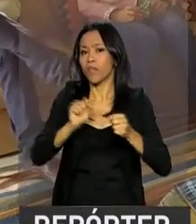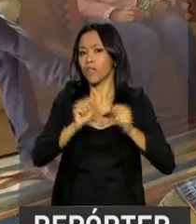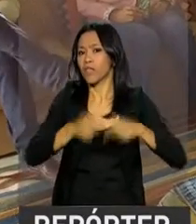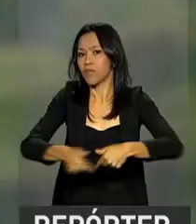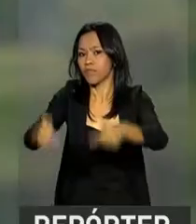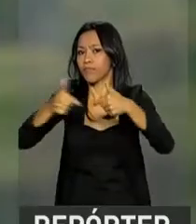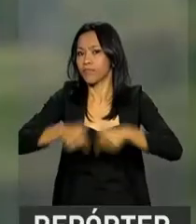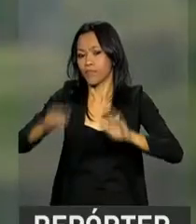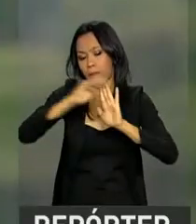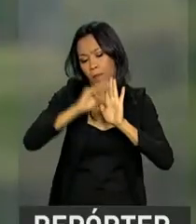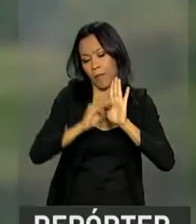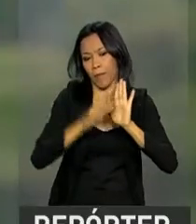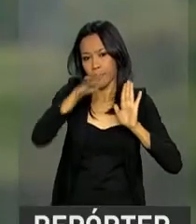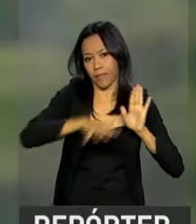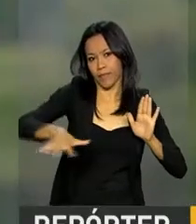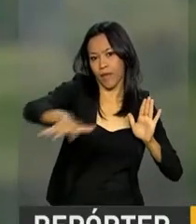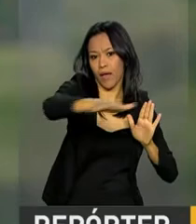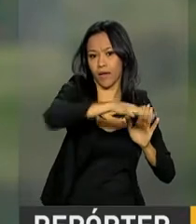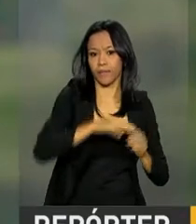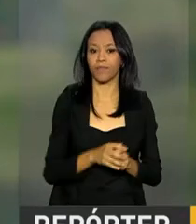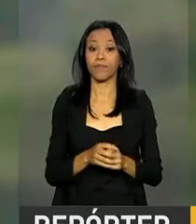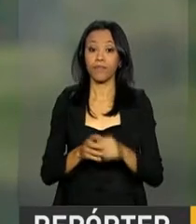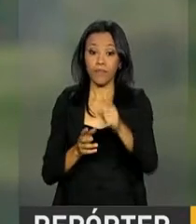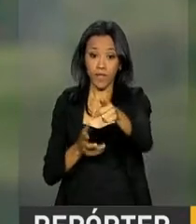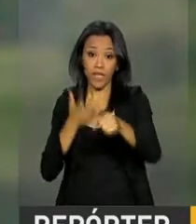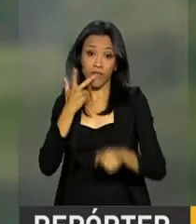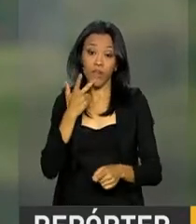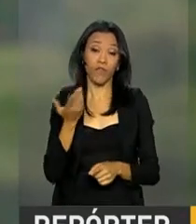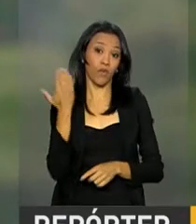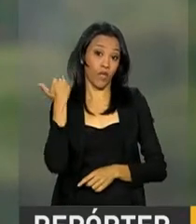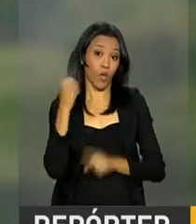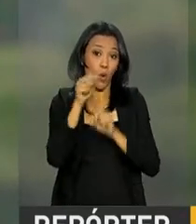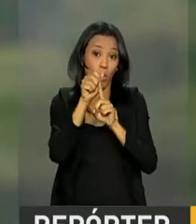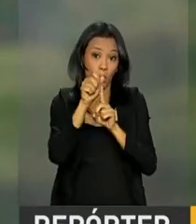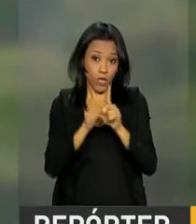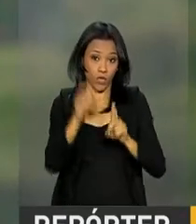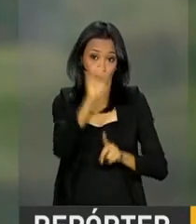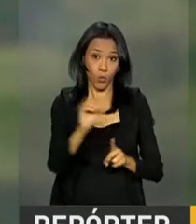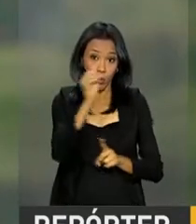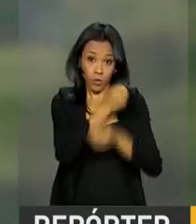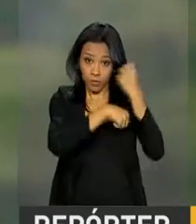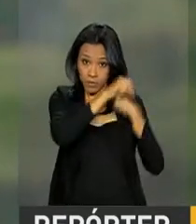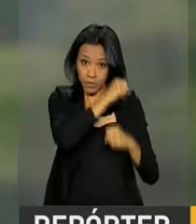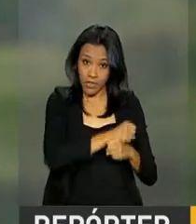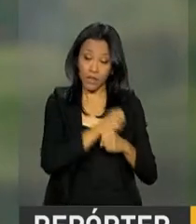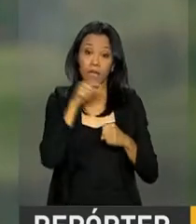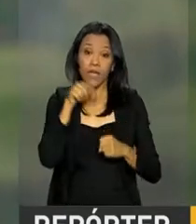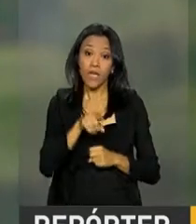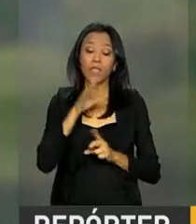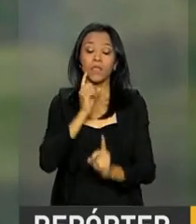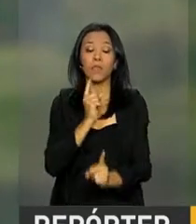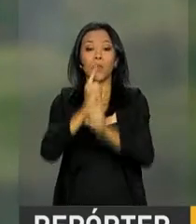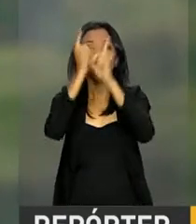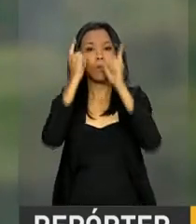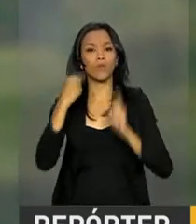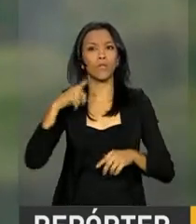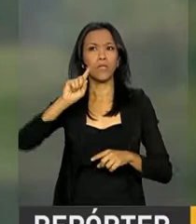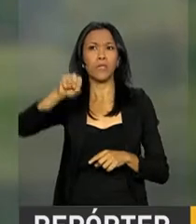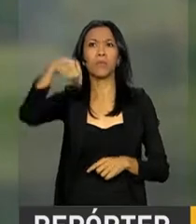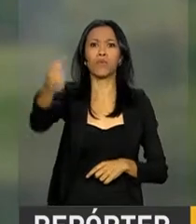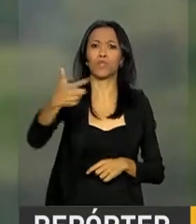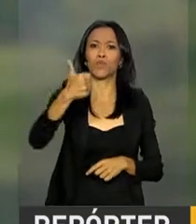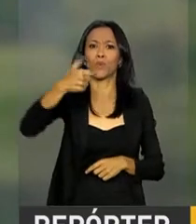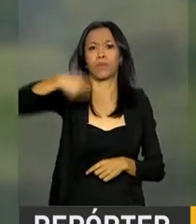cayman e isso foi em outubro do ano passado o nosso evento busca e agora 12 meses após